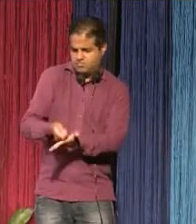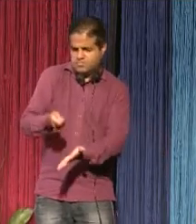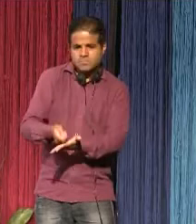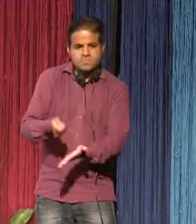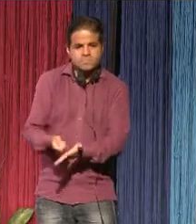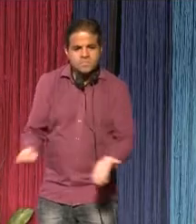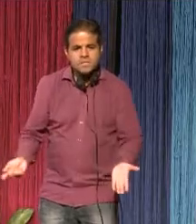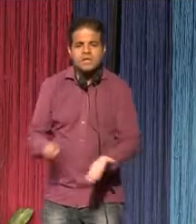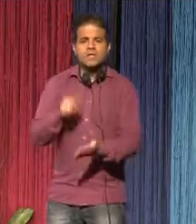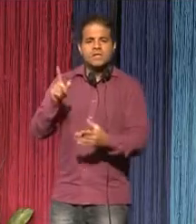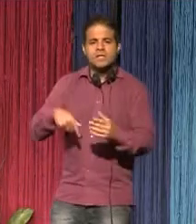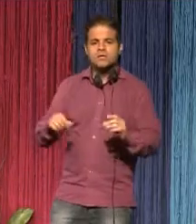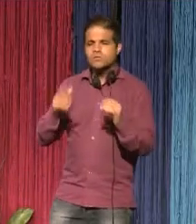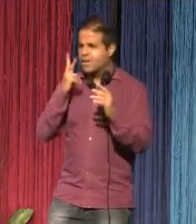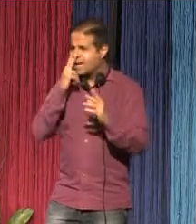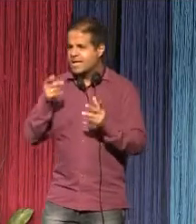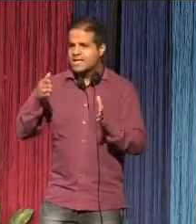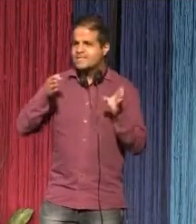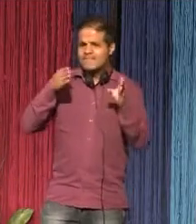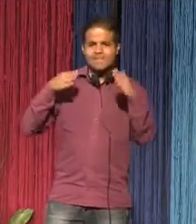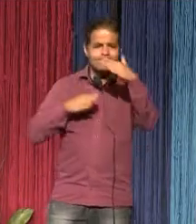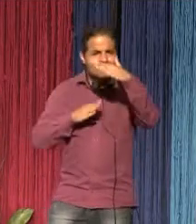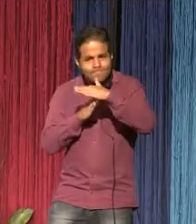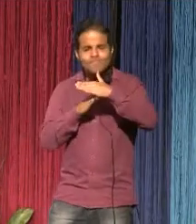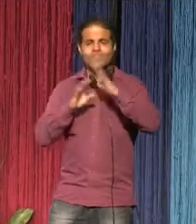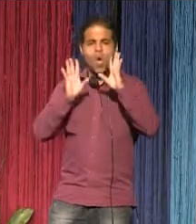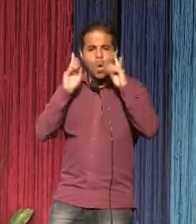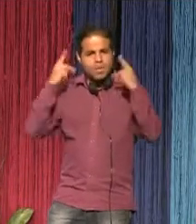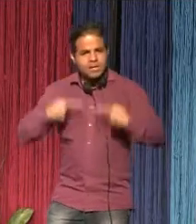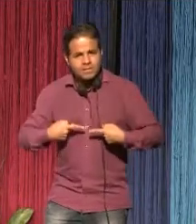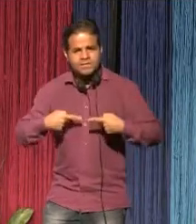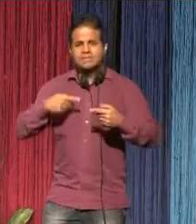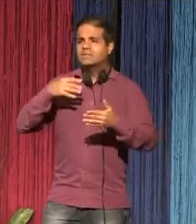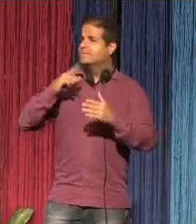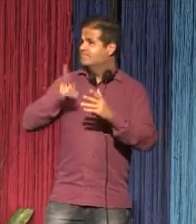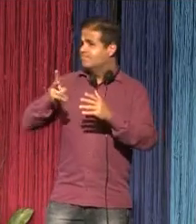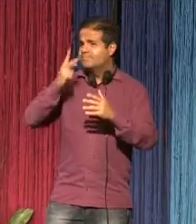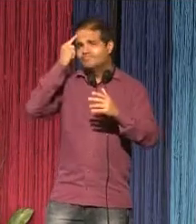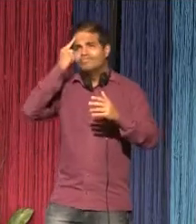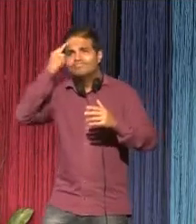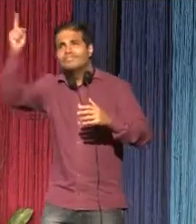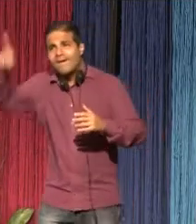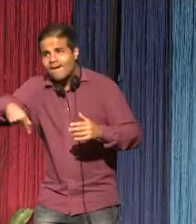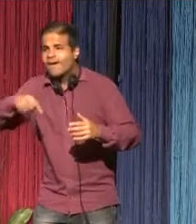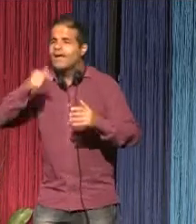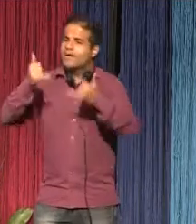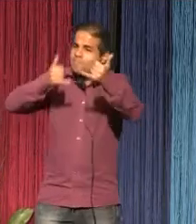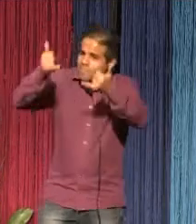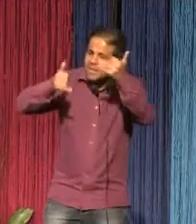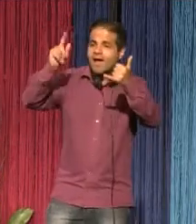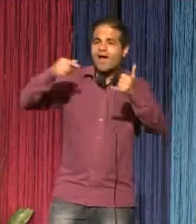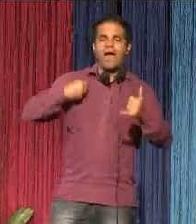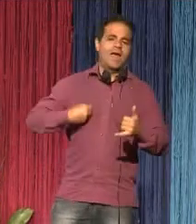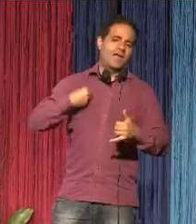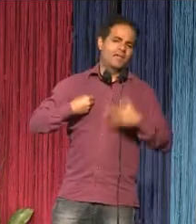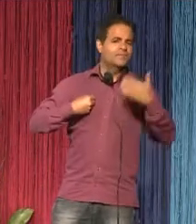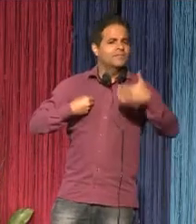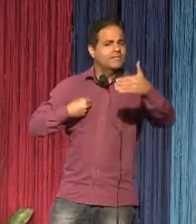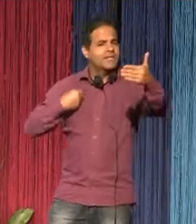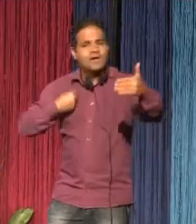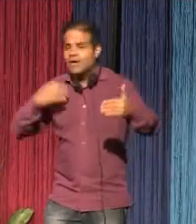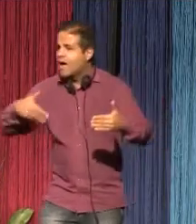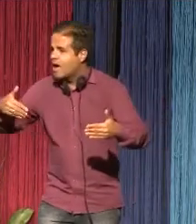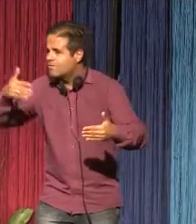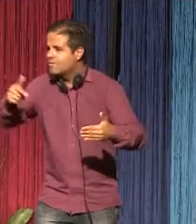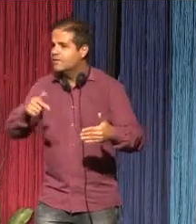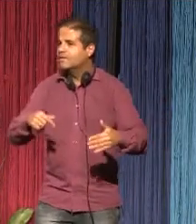e porque isso humaniza aquilo que sempre será a nossa intenção, que é o brincar a vida, e em brincando a